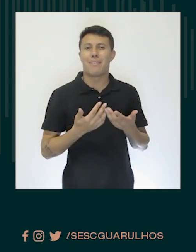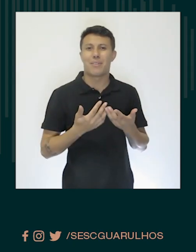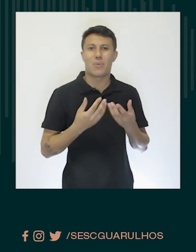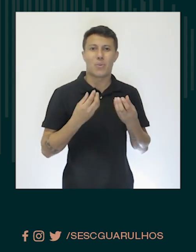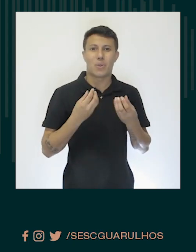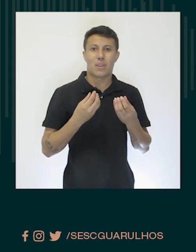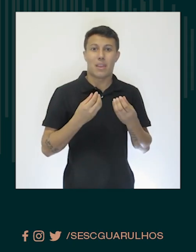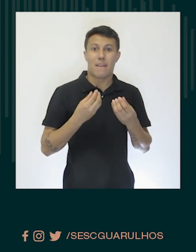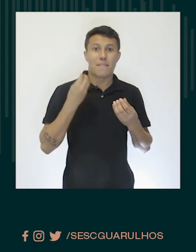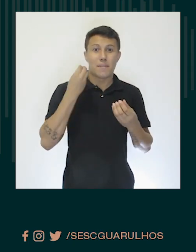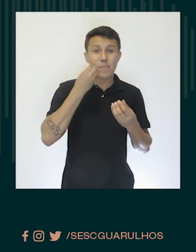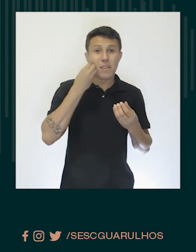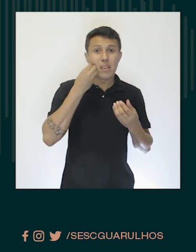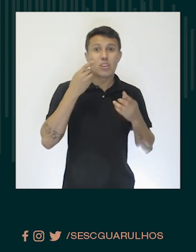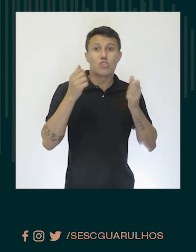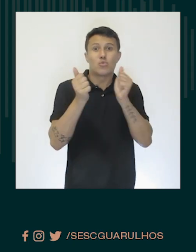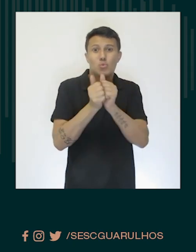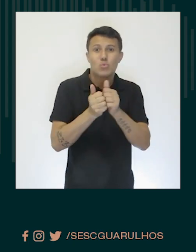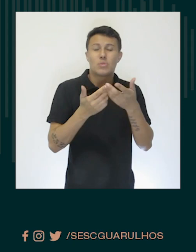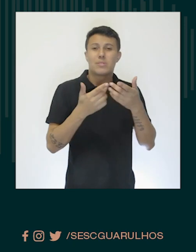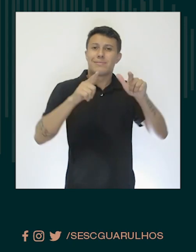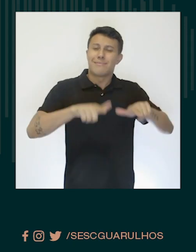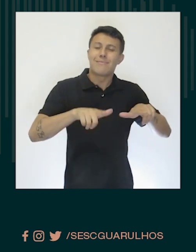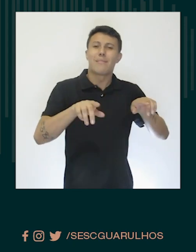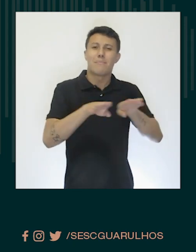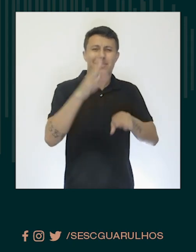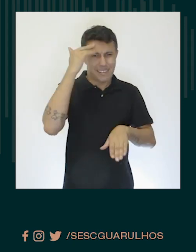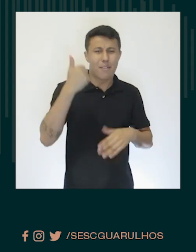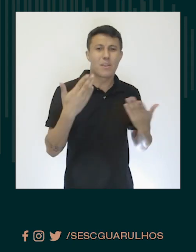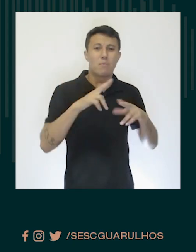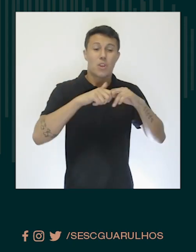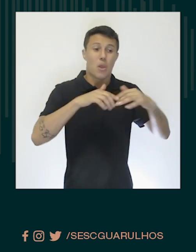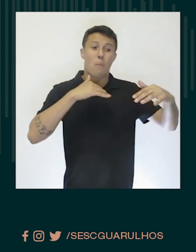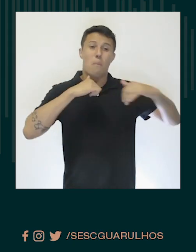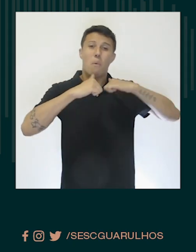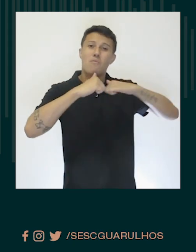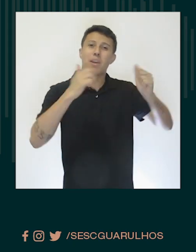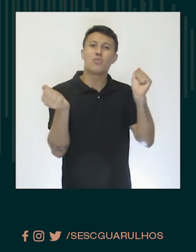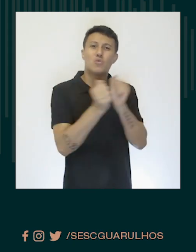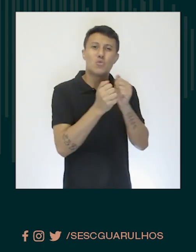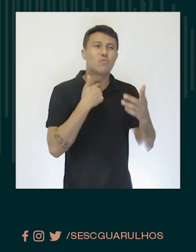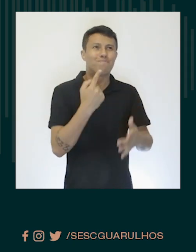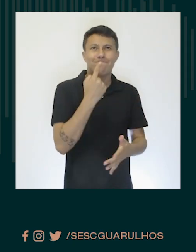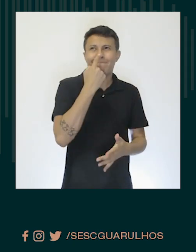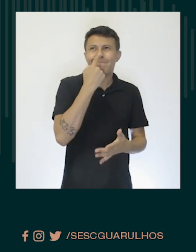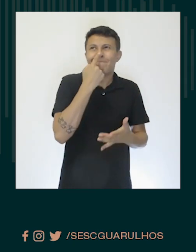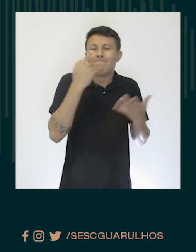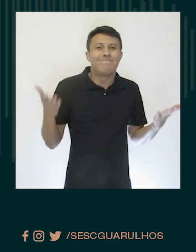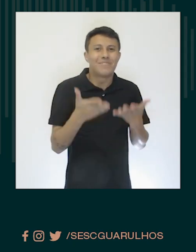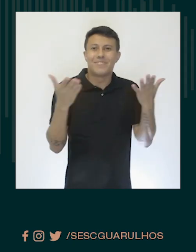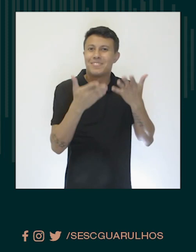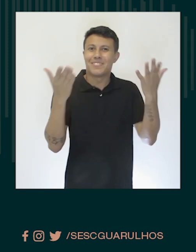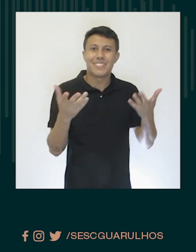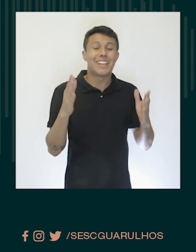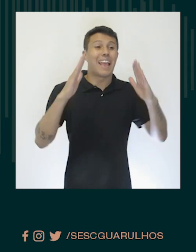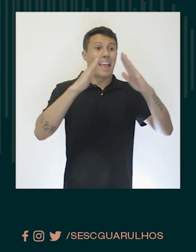quanto a vida de vocês mudou, né? Vocês foram morar com os caras. E eu lembro dessa movimentação de vocês, muito inspiradora, era né? Porque a gente